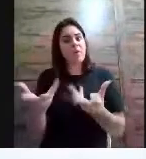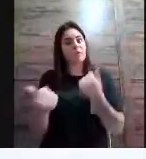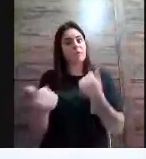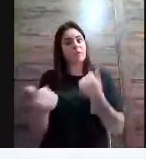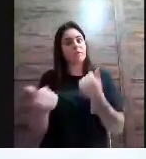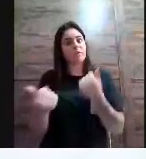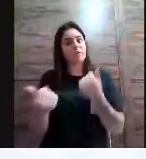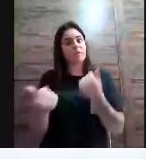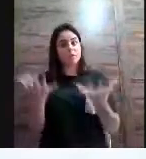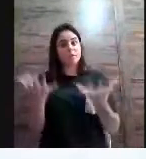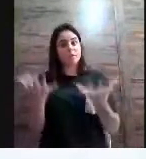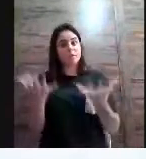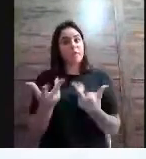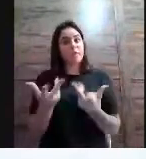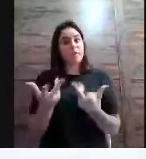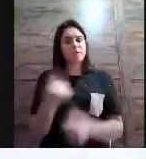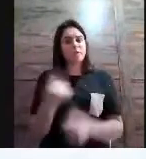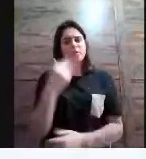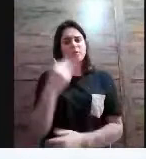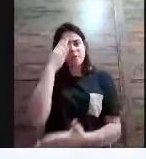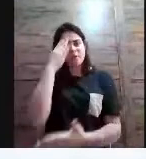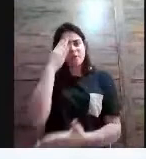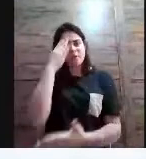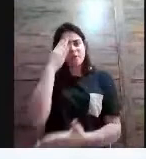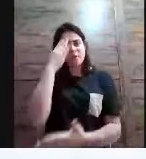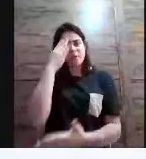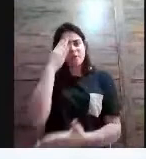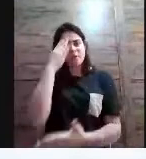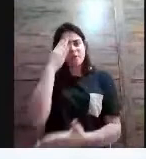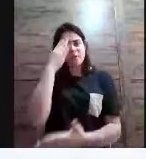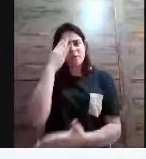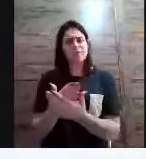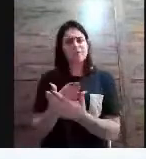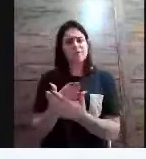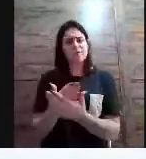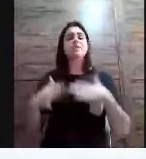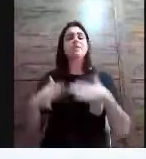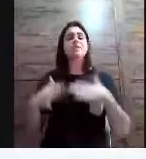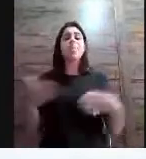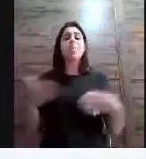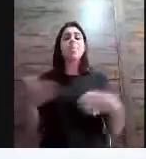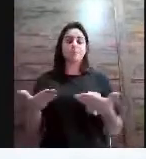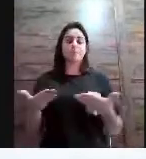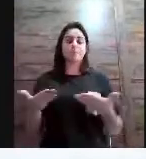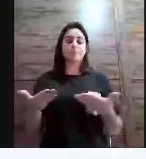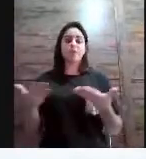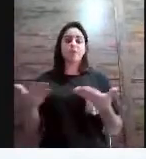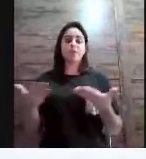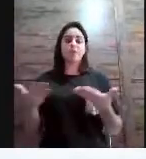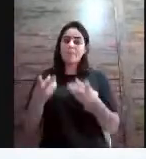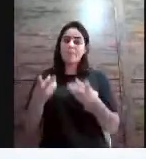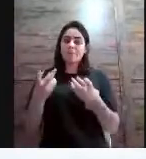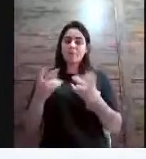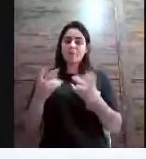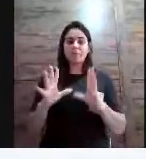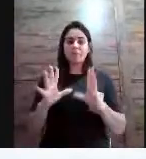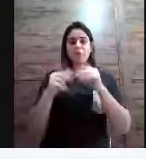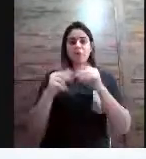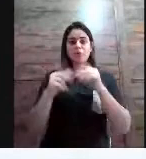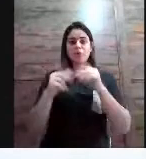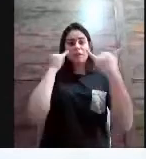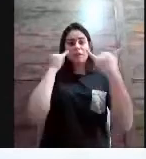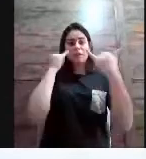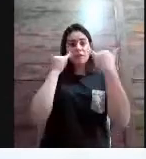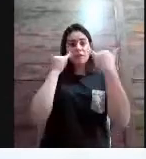Acredite que eu, pessoalmente, estou mais tranquila depois de ouvi-la, que se deixar... Sim, de que se deixar o pessoal trabalhar, as coisas